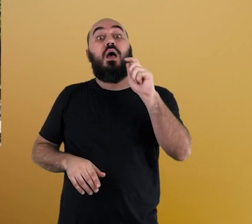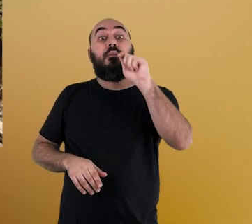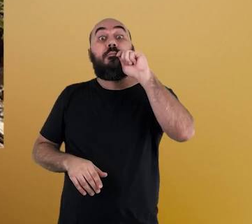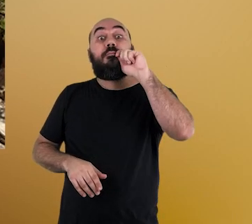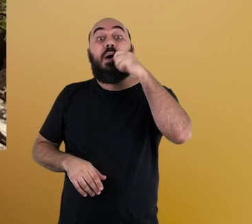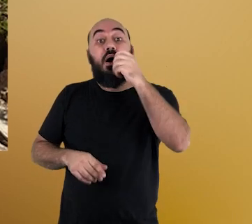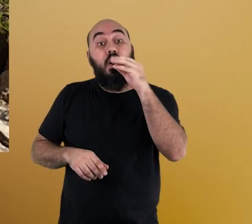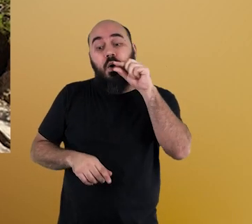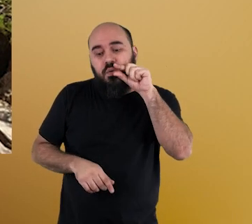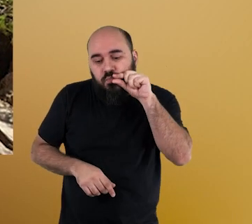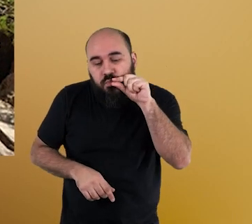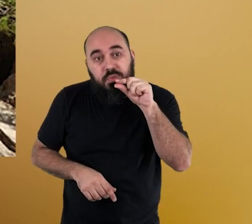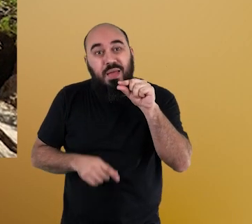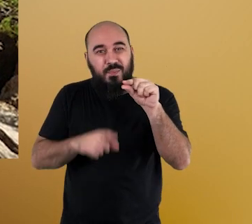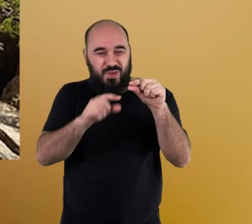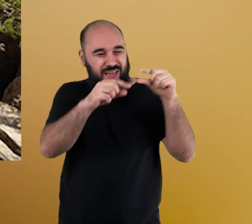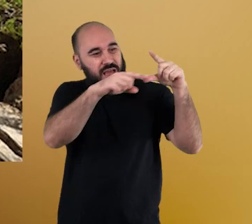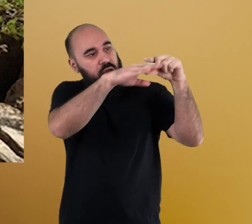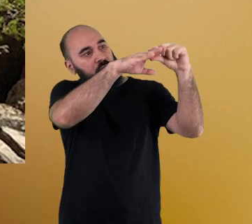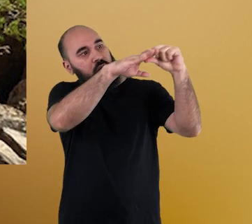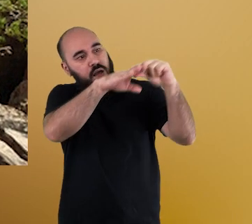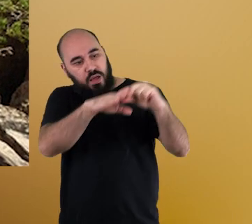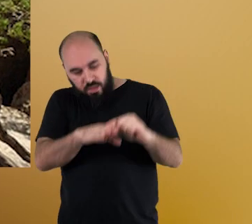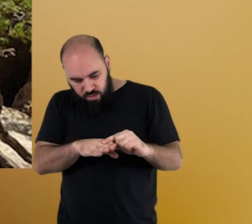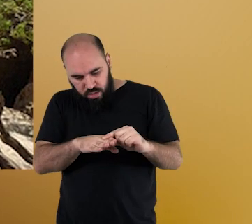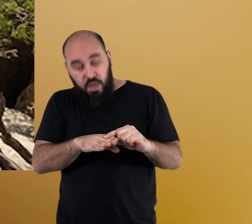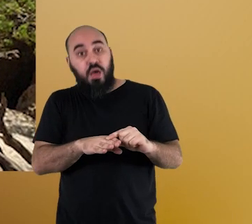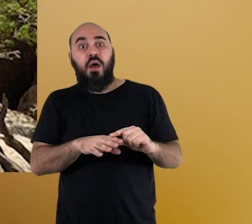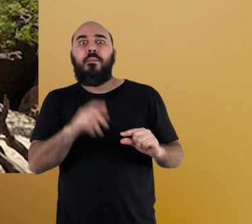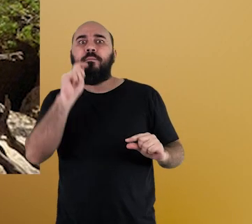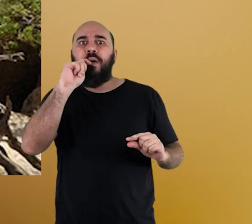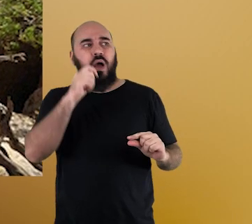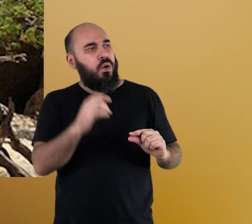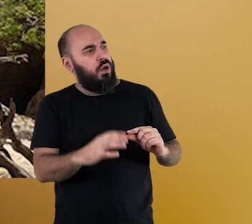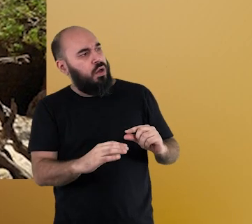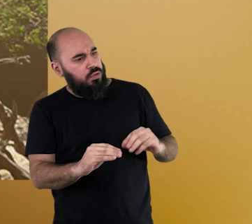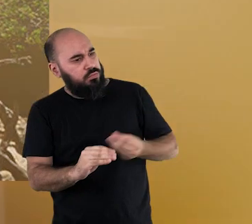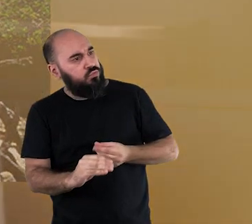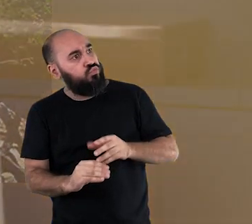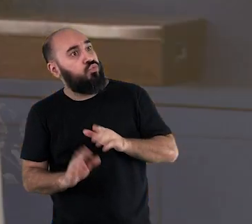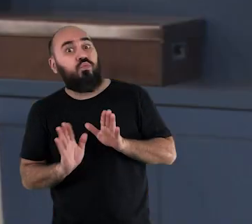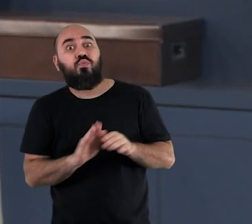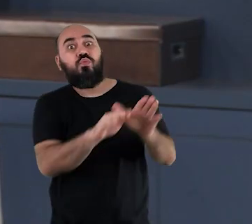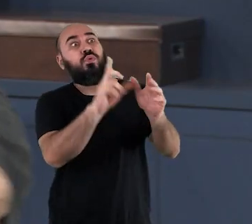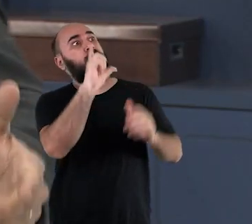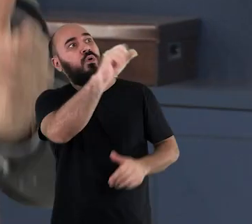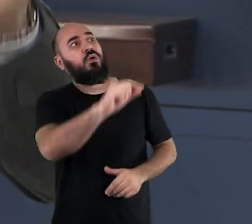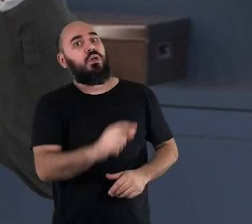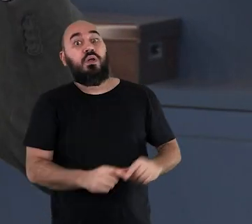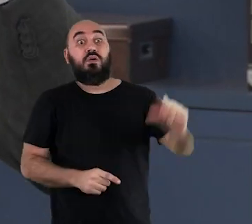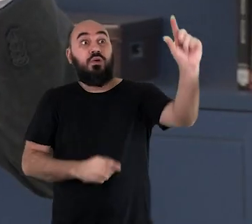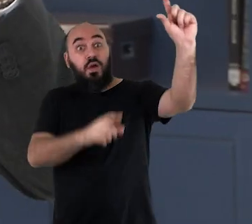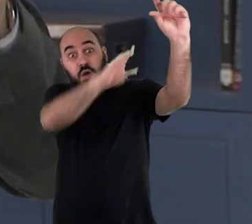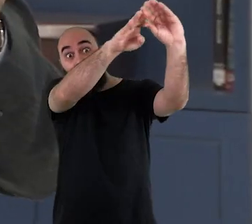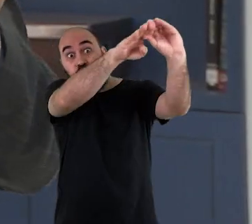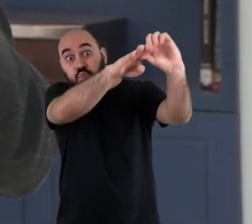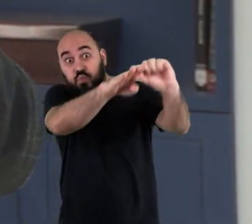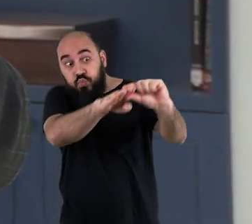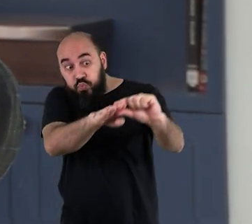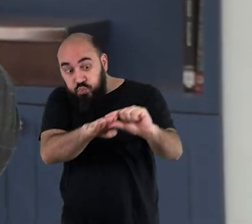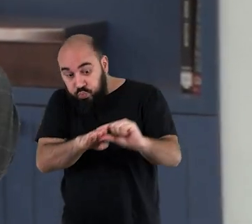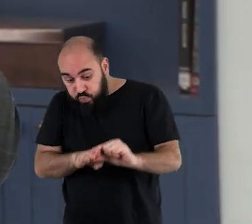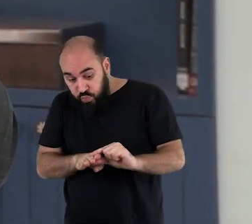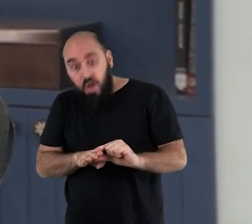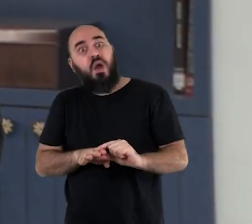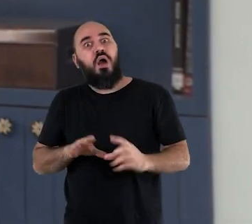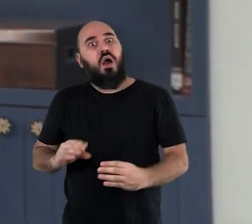carne, trazendo as refeições de Elias. Todos os dias, duas vezes por dia, evidentemente que enviados por Deus.